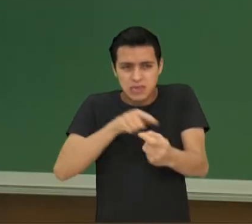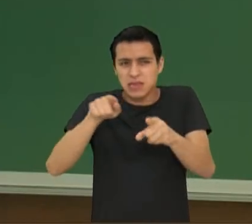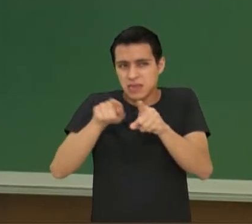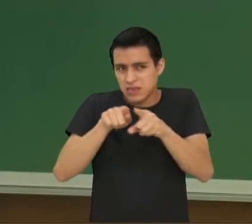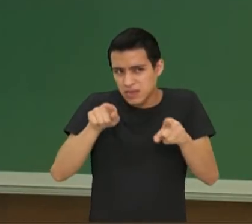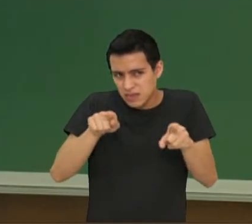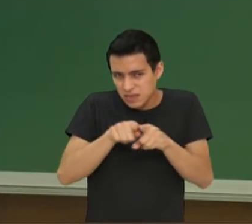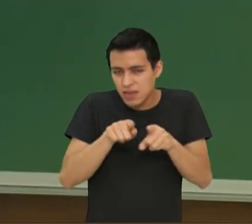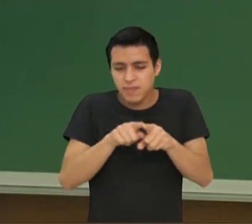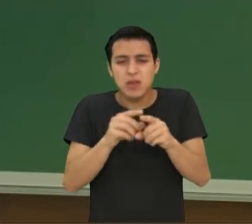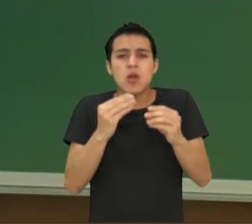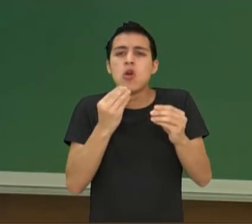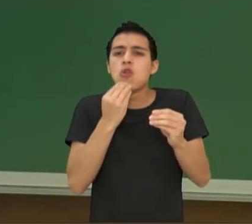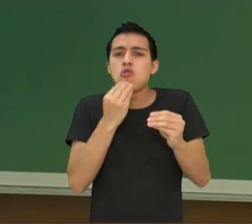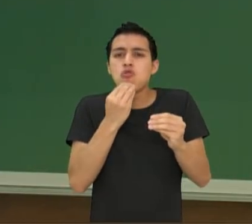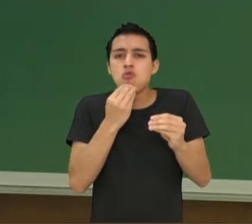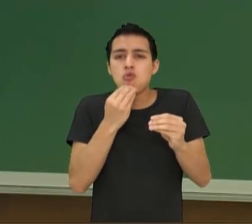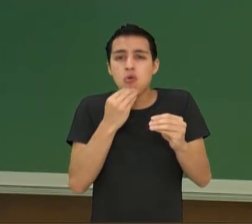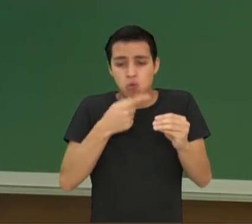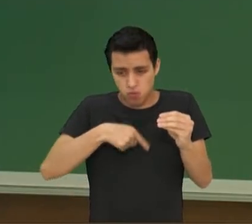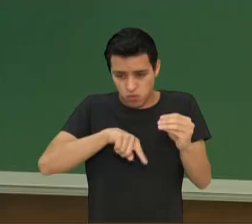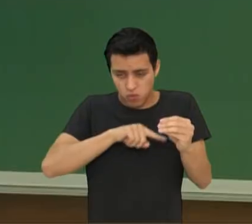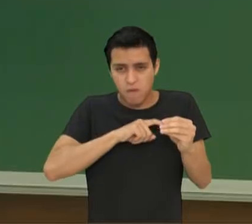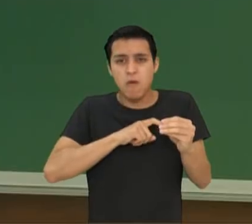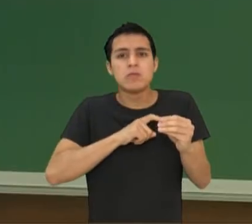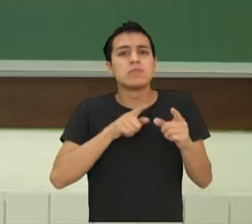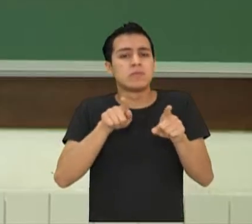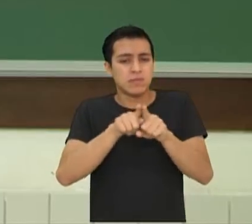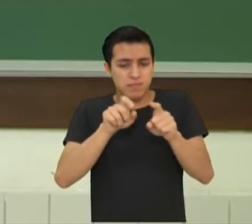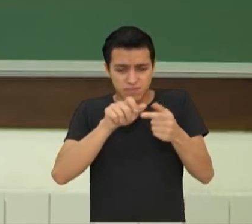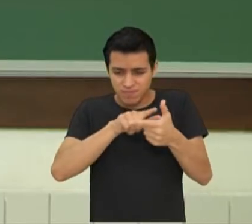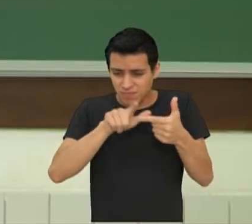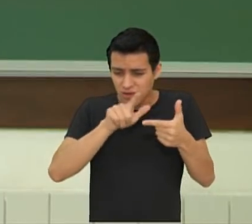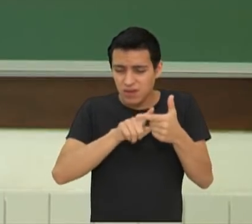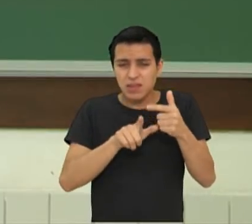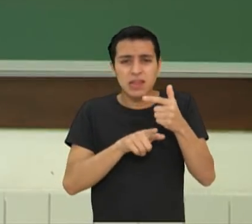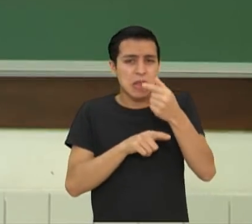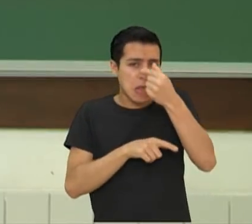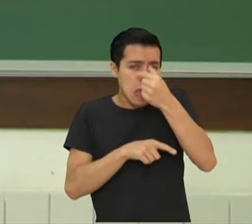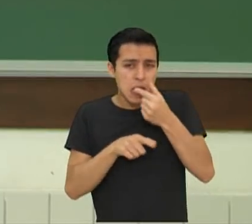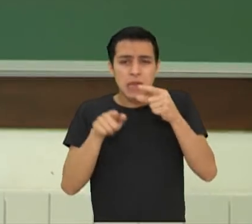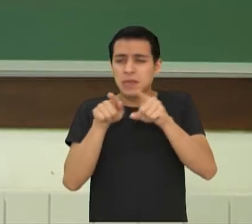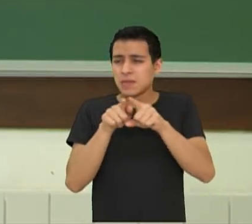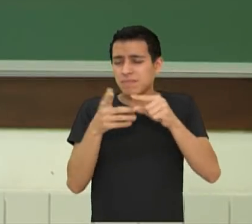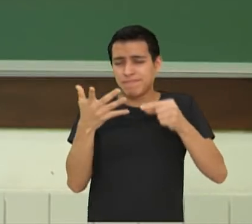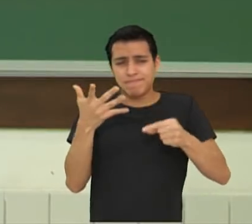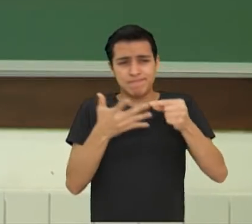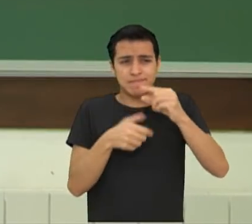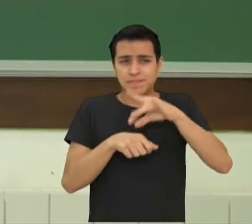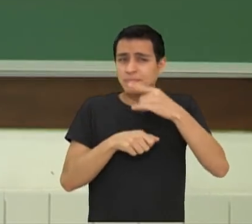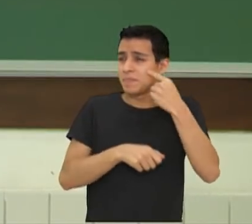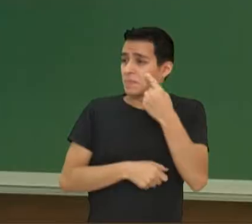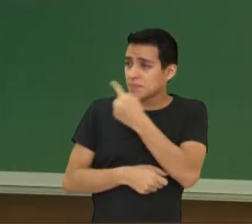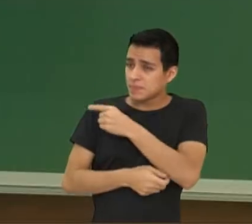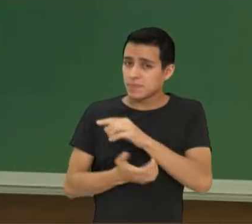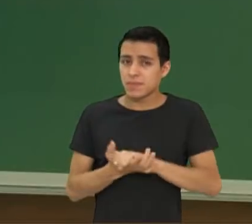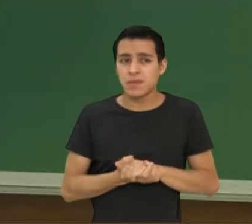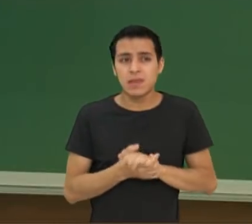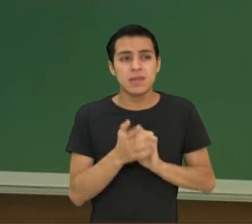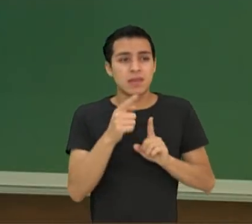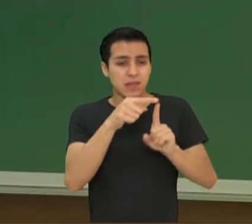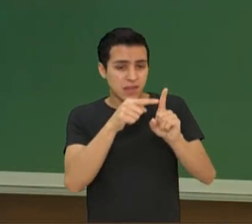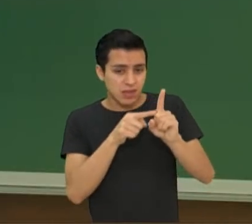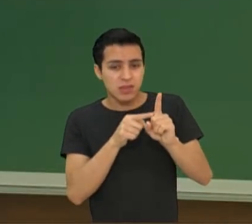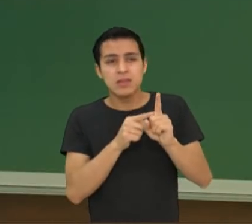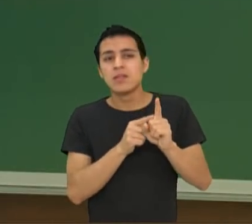nos ossos, pode causar crises de sinusite, também otites, pessoal, e tipos de